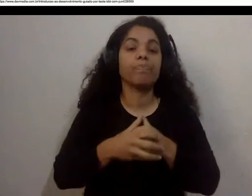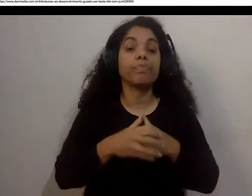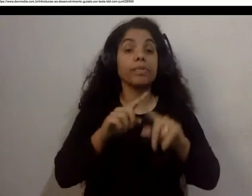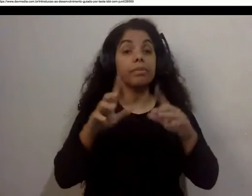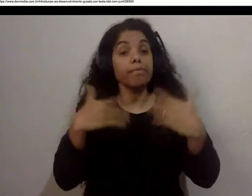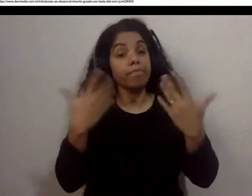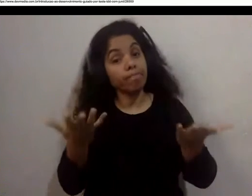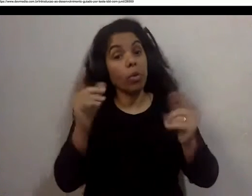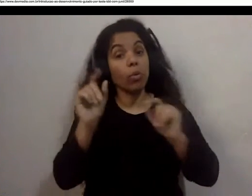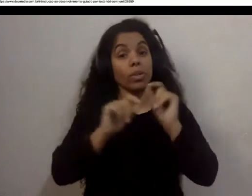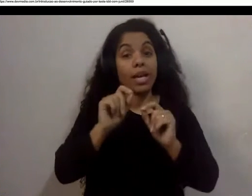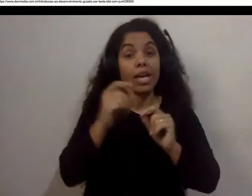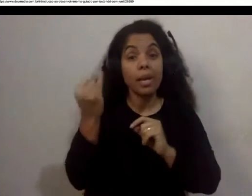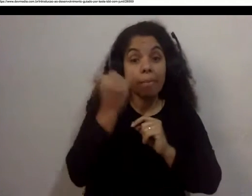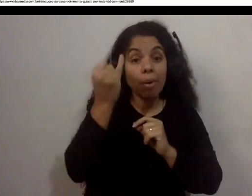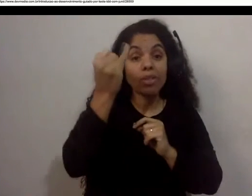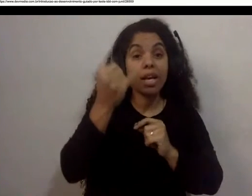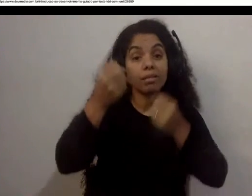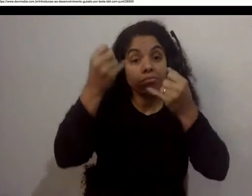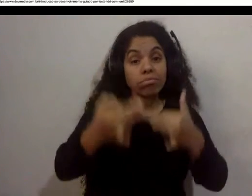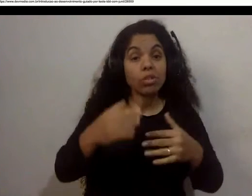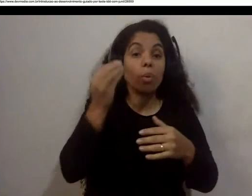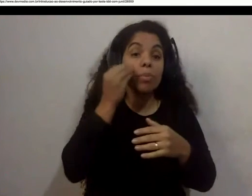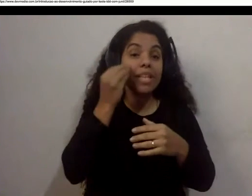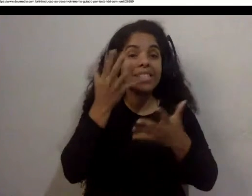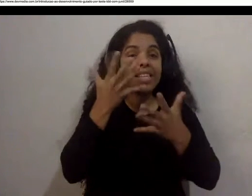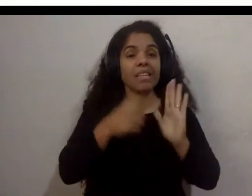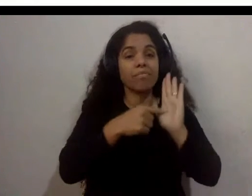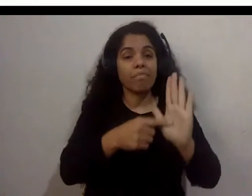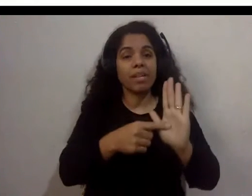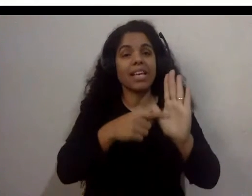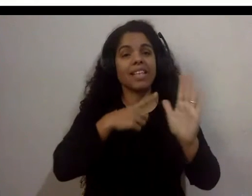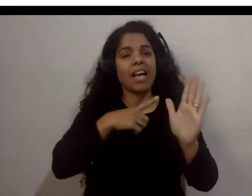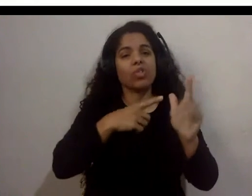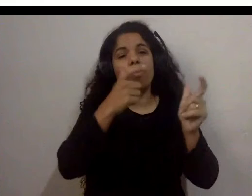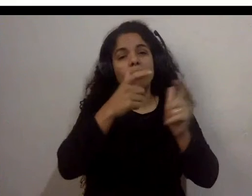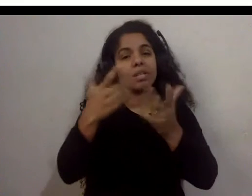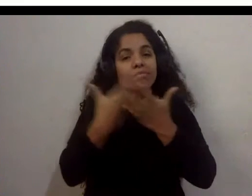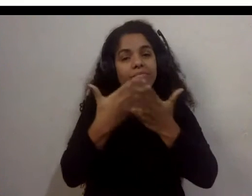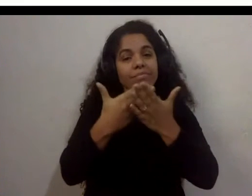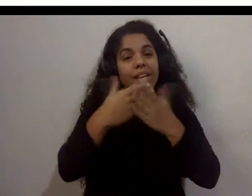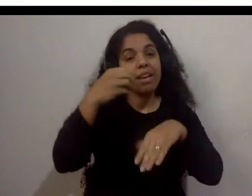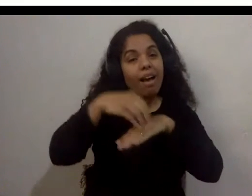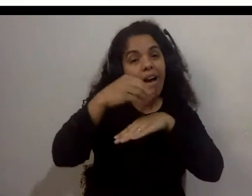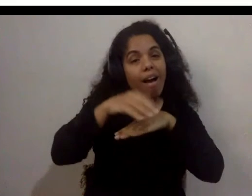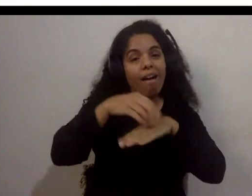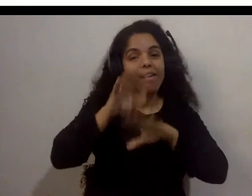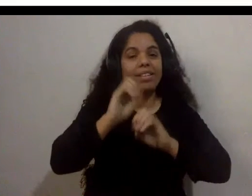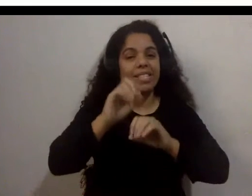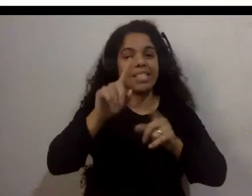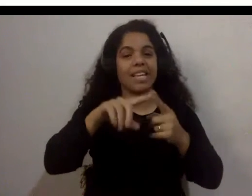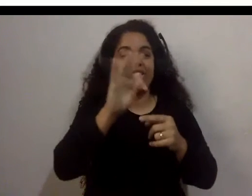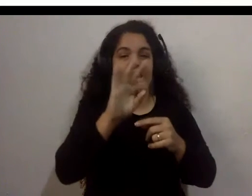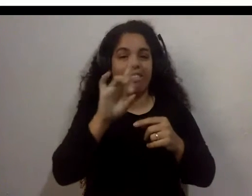Mas então, o que seria importante falar sobre teste? Eu queria apresentar um pouco sobre as escolas de teste, na verdade, as escolas do TDD,